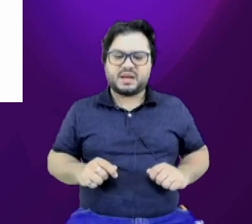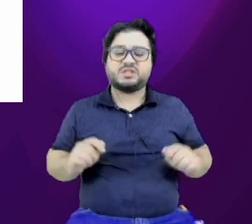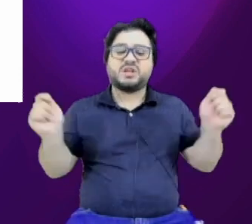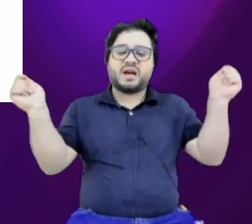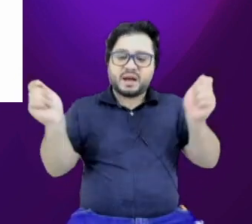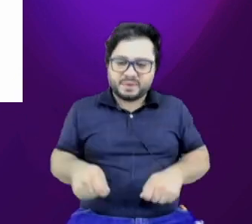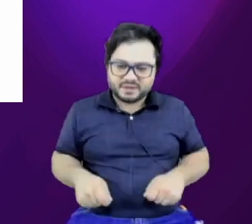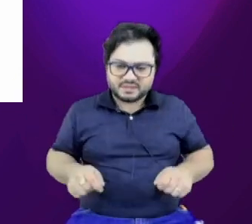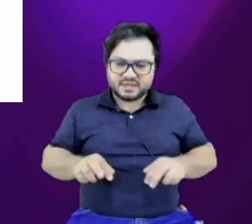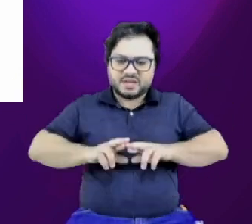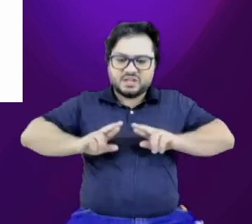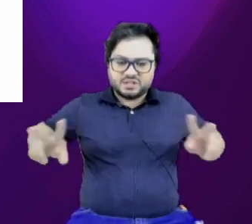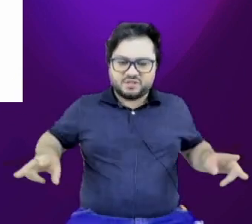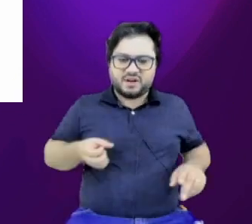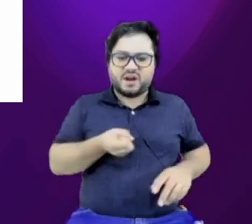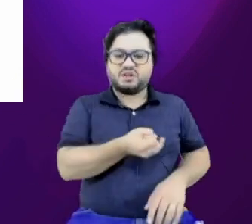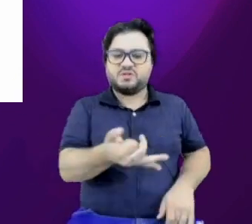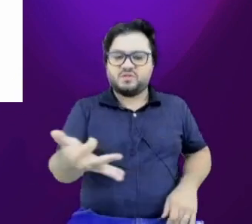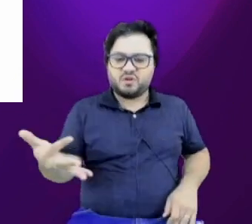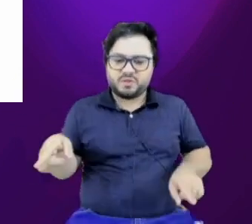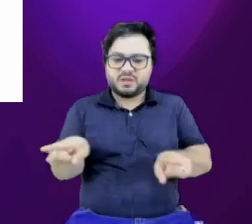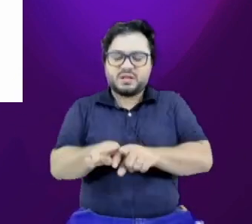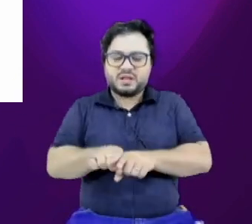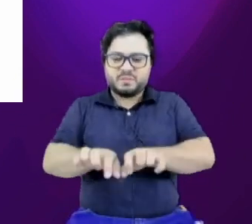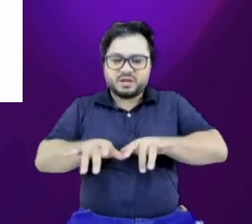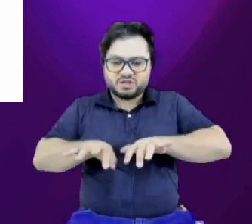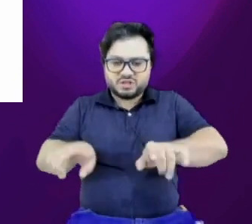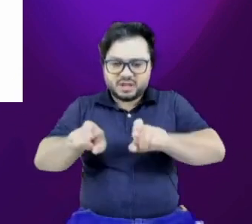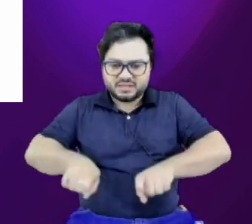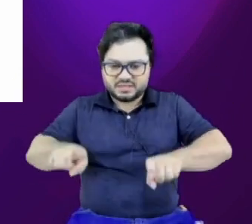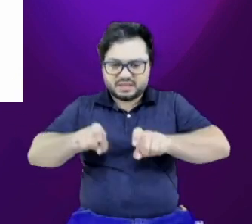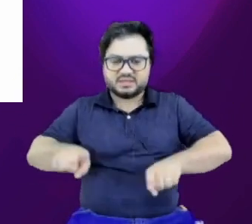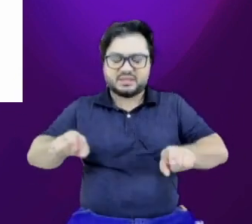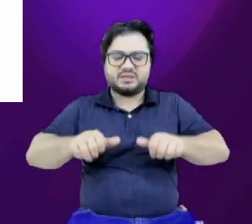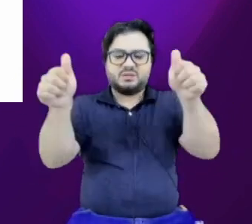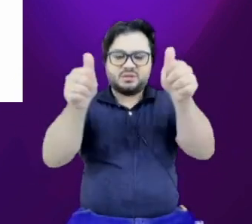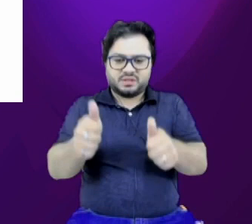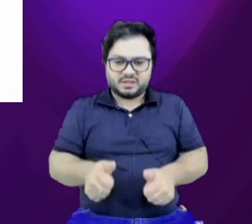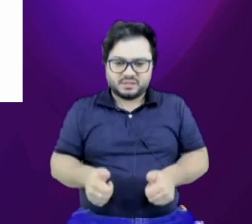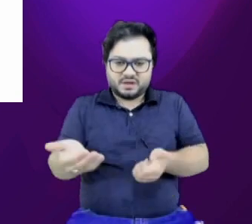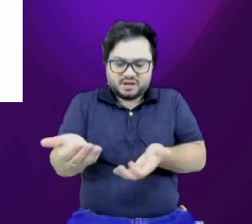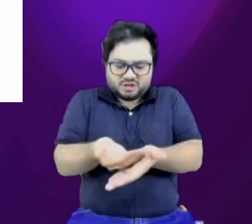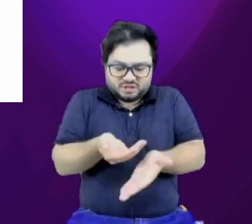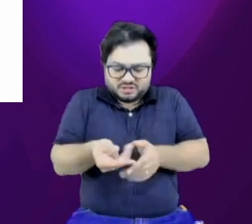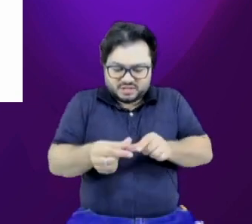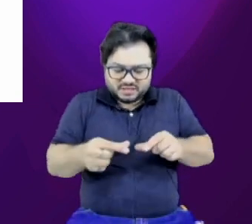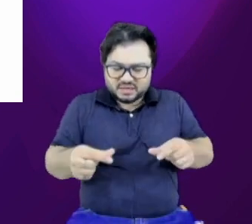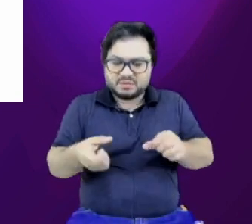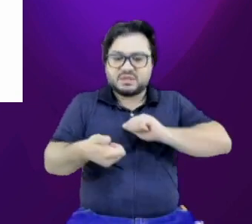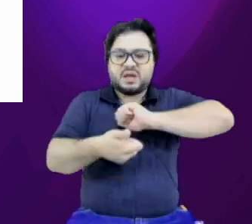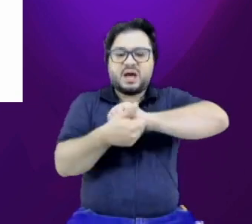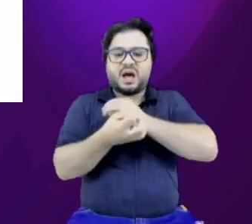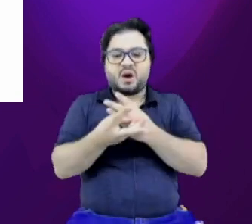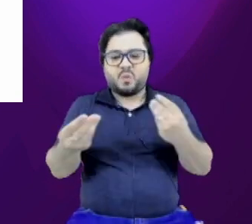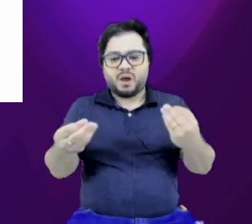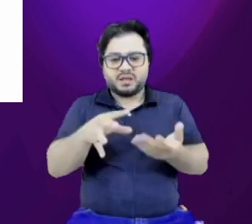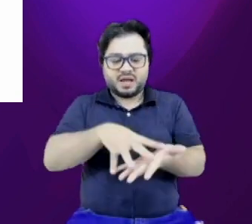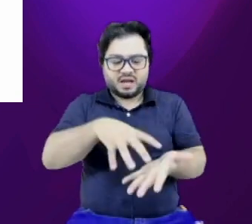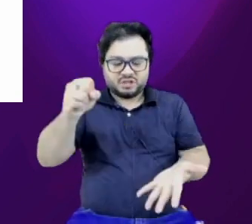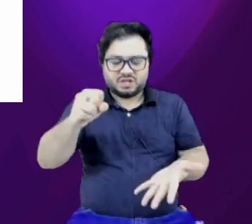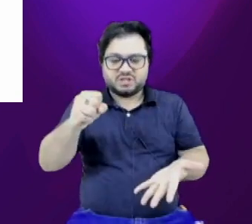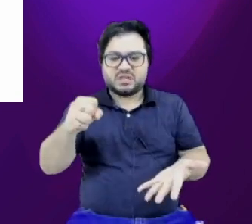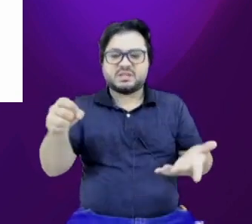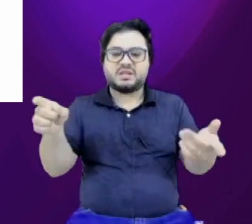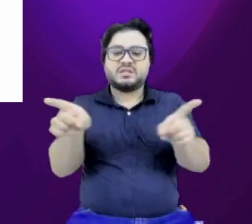capacidade versus volumetria e digitalização das imagens, das lâminas, a qualidade da digitalização,